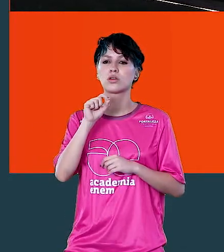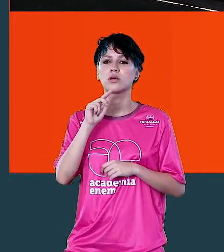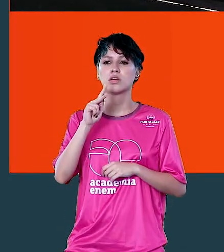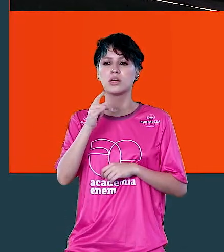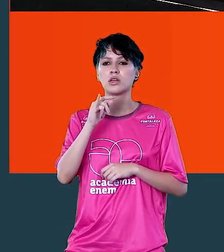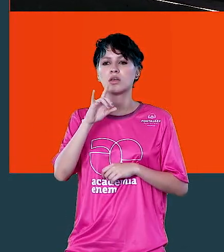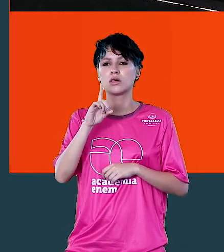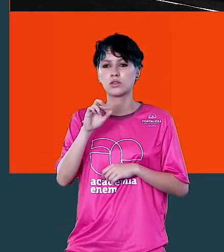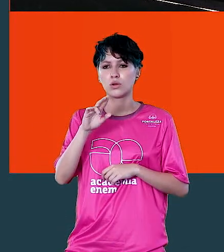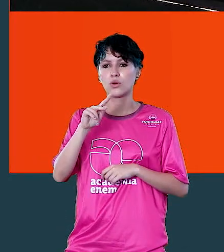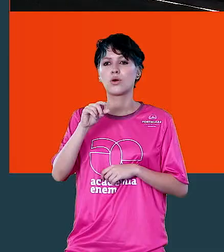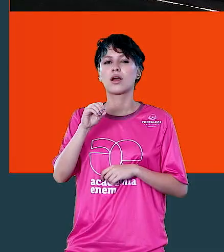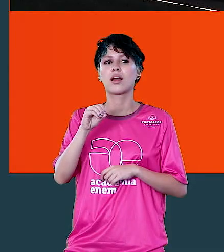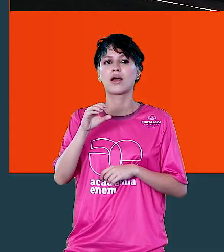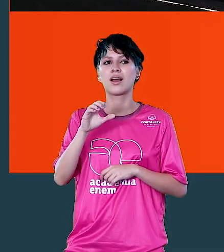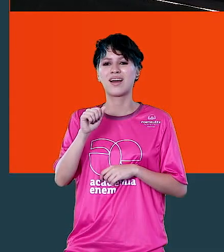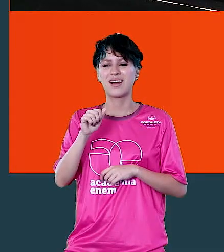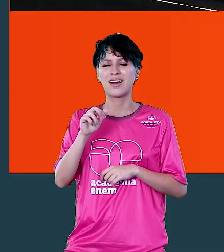isso? Hidrocarboneto?